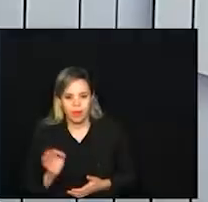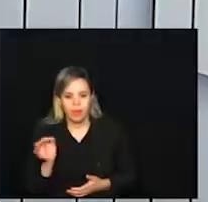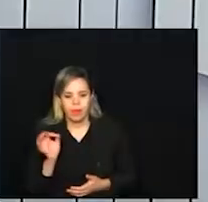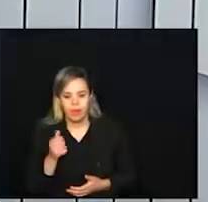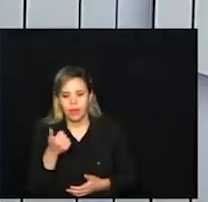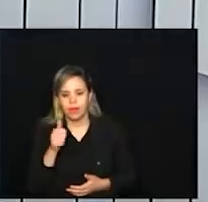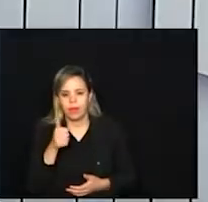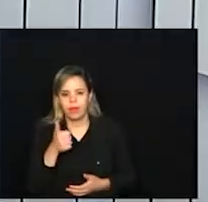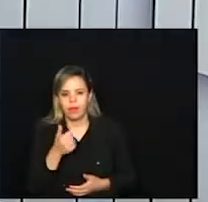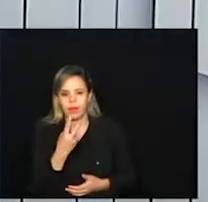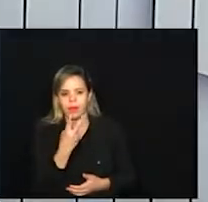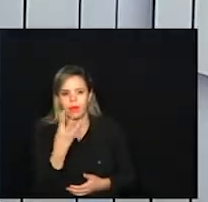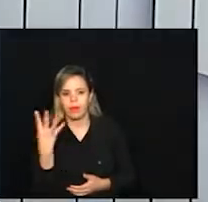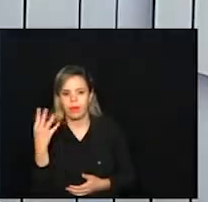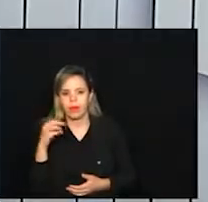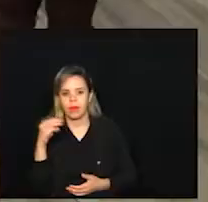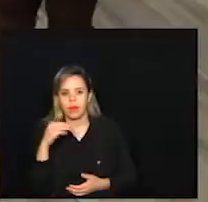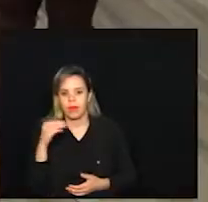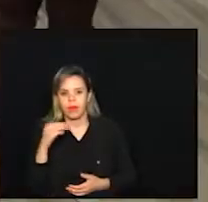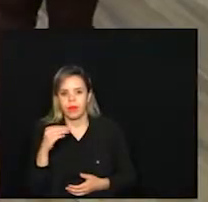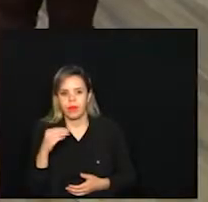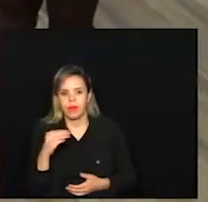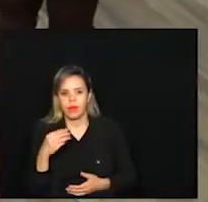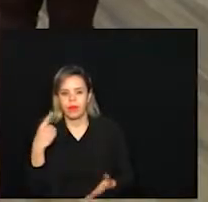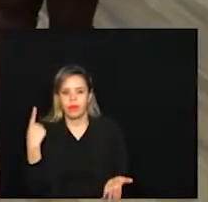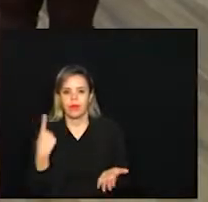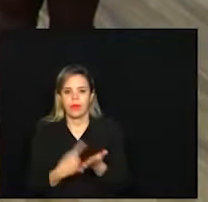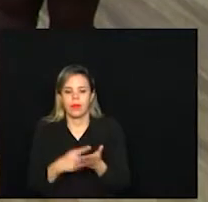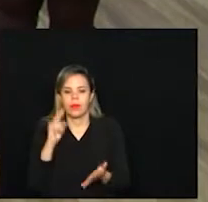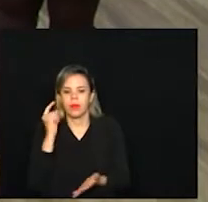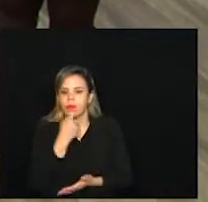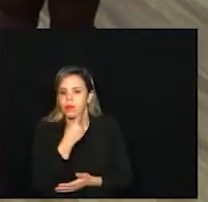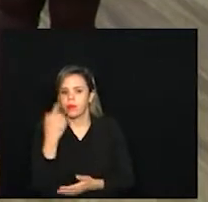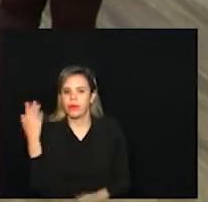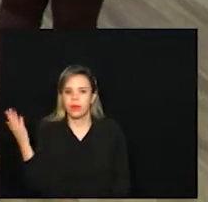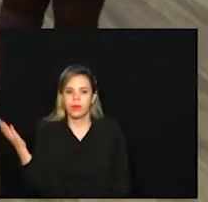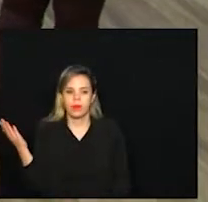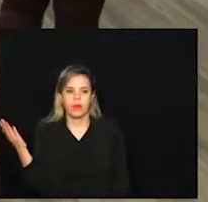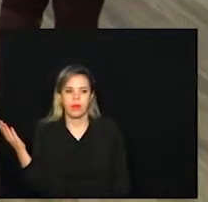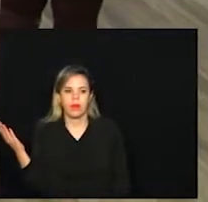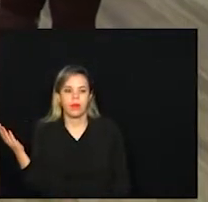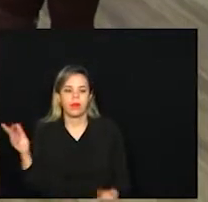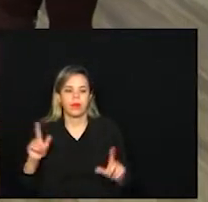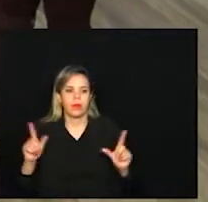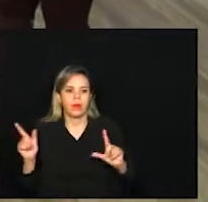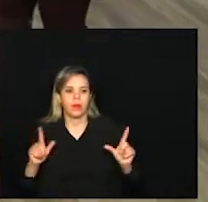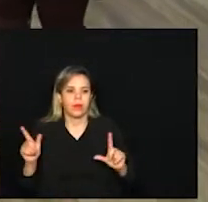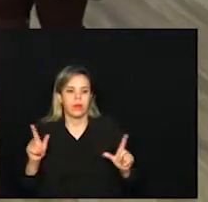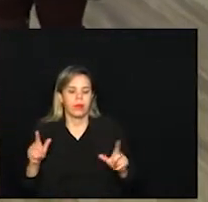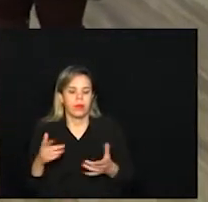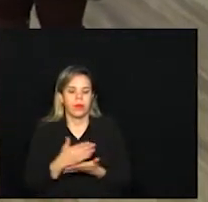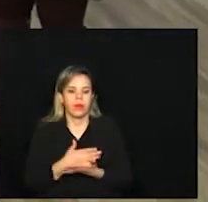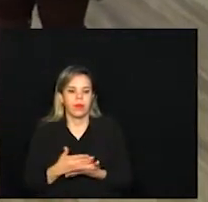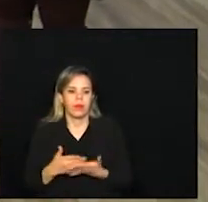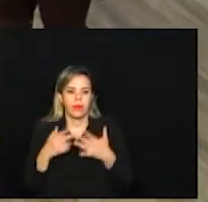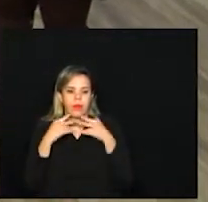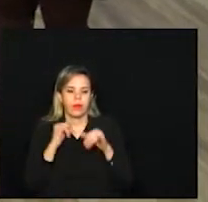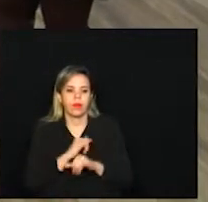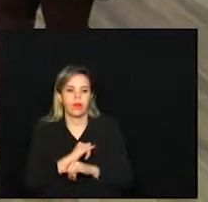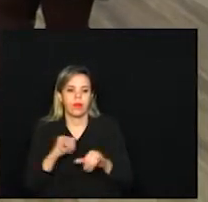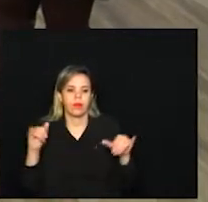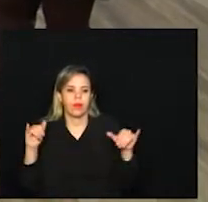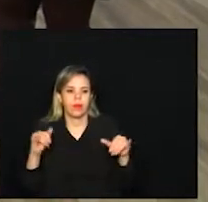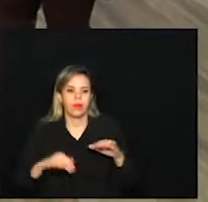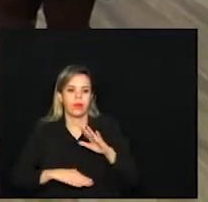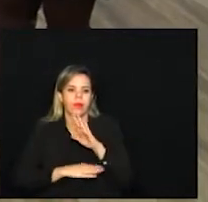há 11 horas e 24 minutos como combinado a mina Abreu já está aqui nos nossos estúdios e a gente começa com as notícias